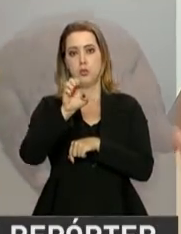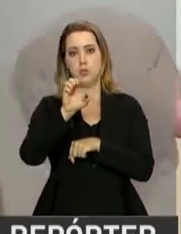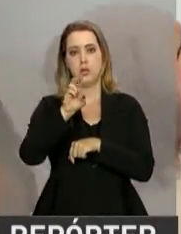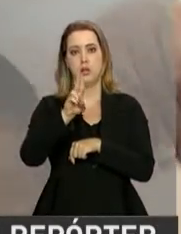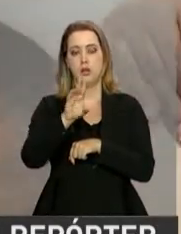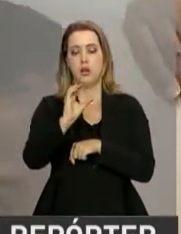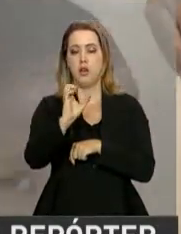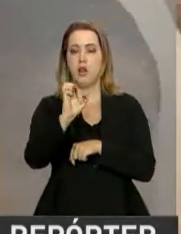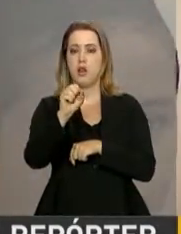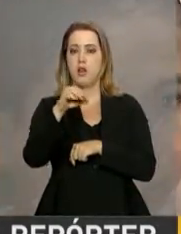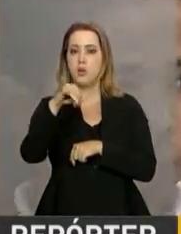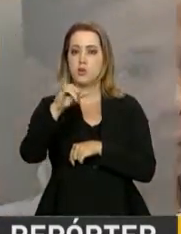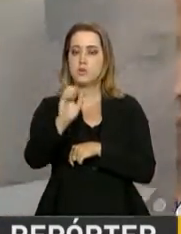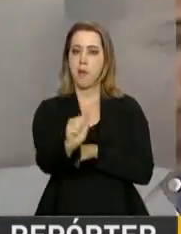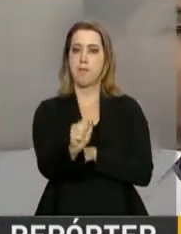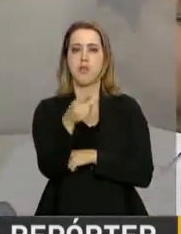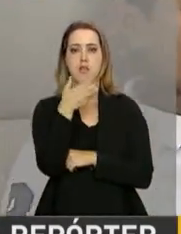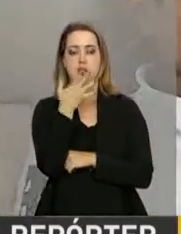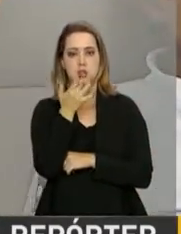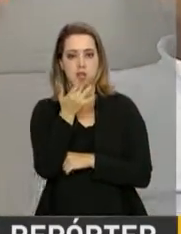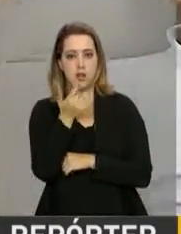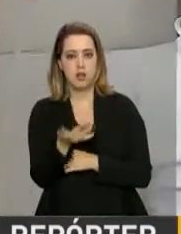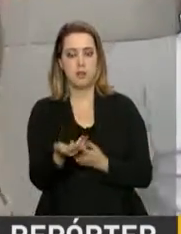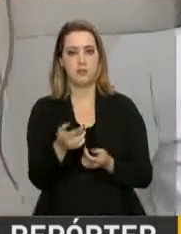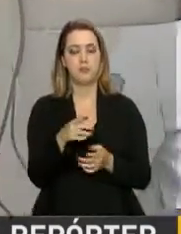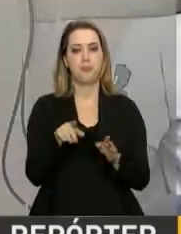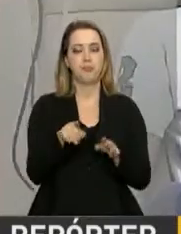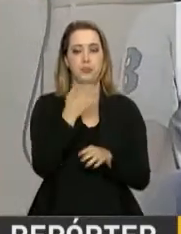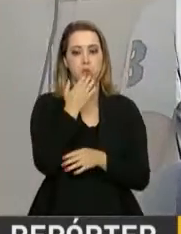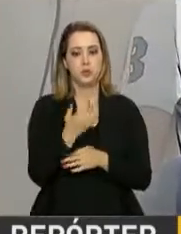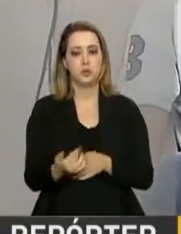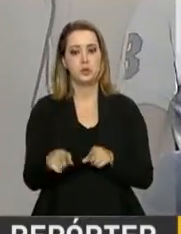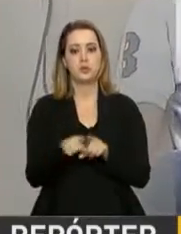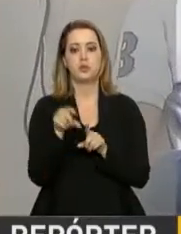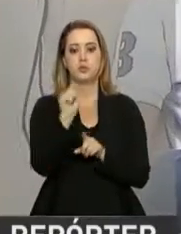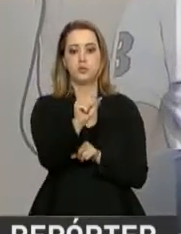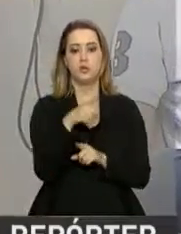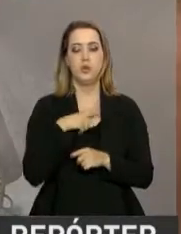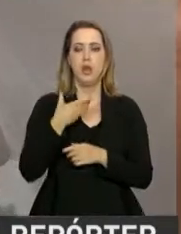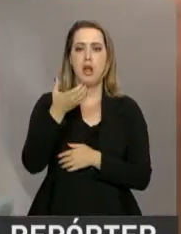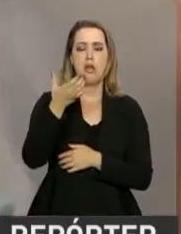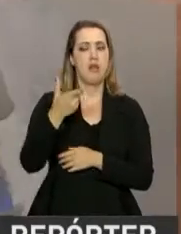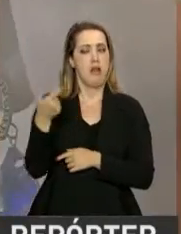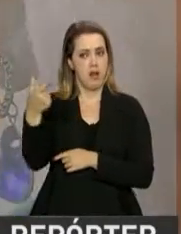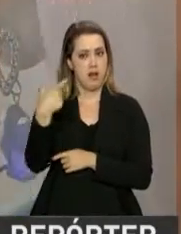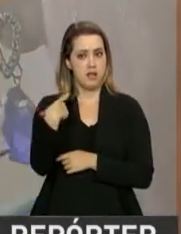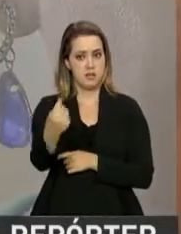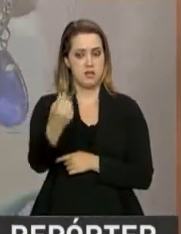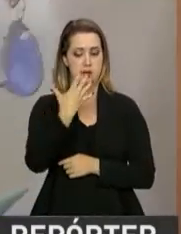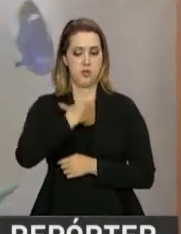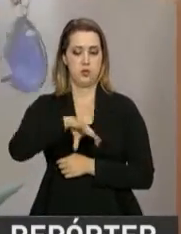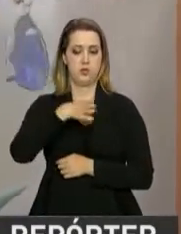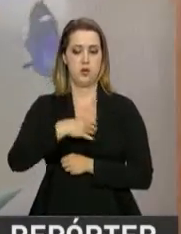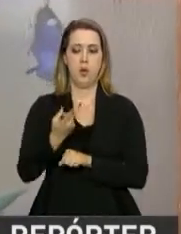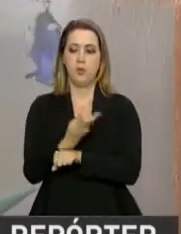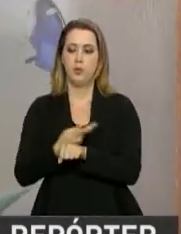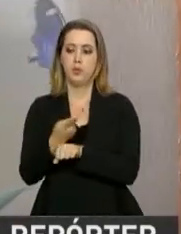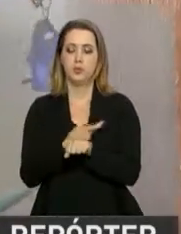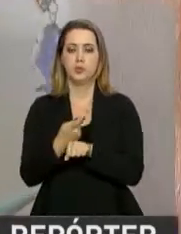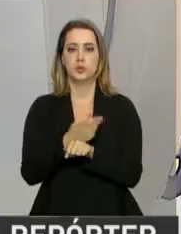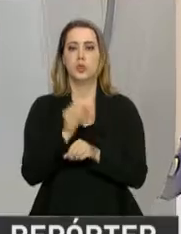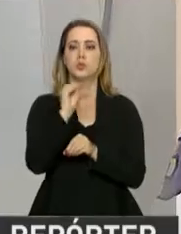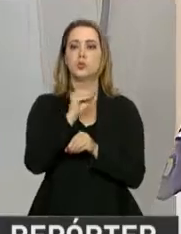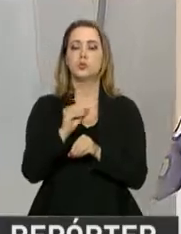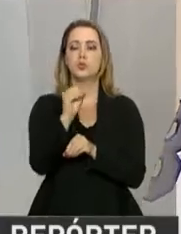Uma doença que dividiu a família de Dona Zenaide. Há um ano, ela deixou Mansidão, na Bahia, para buscar tratamento para um dos 5